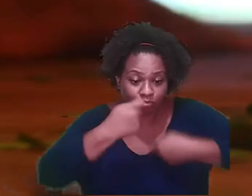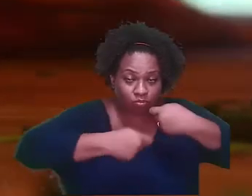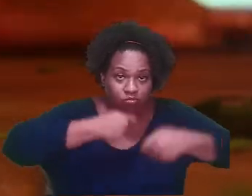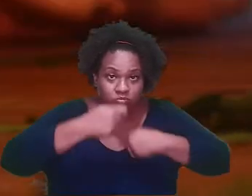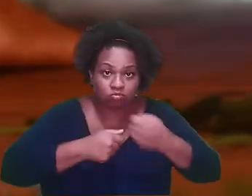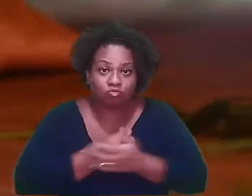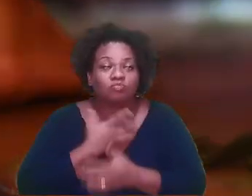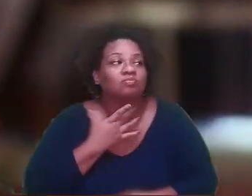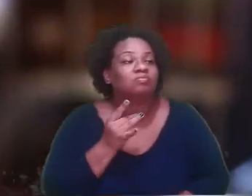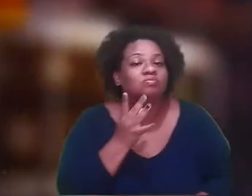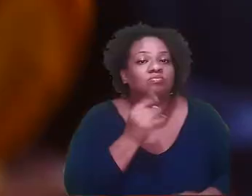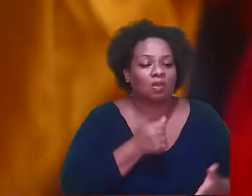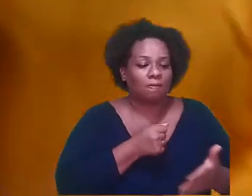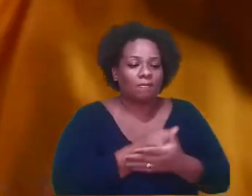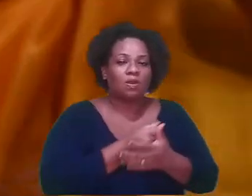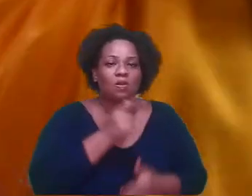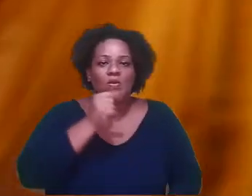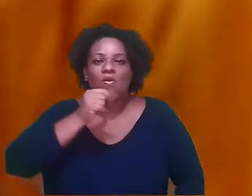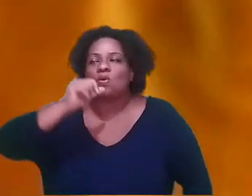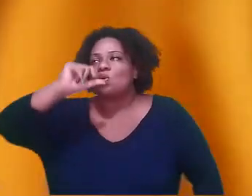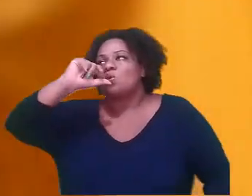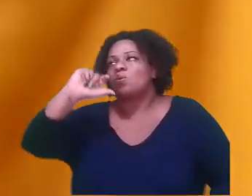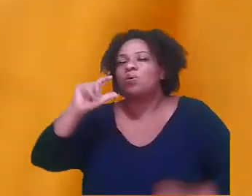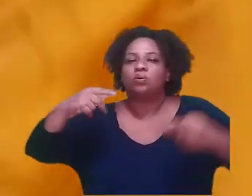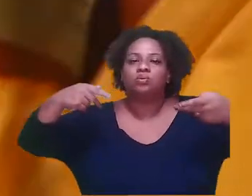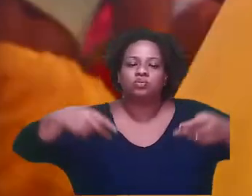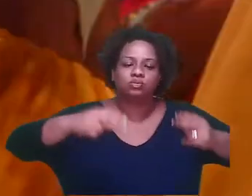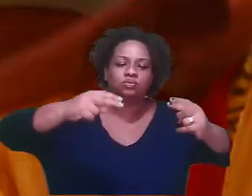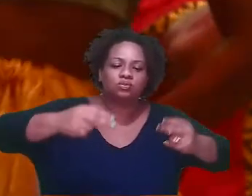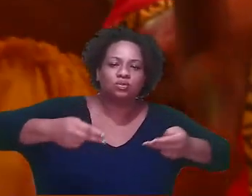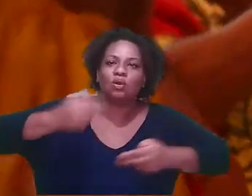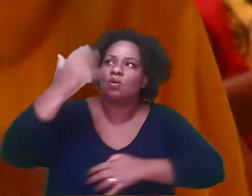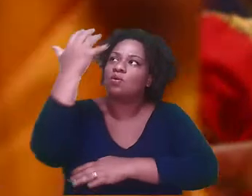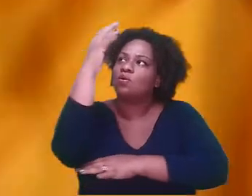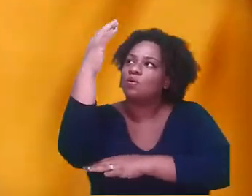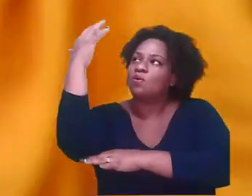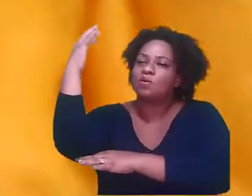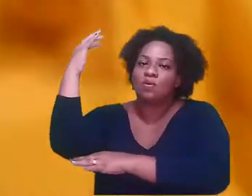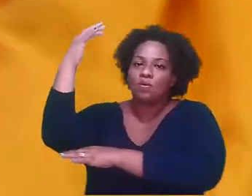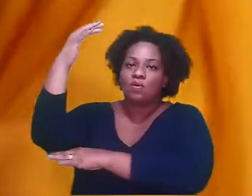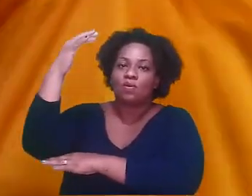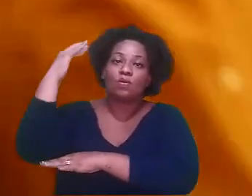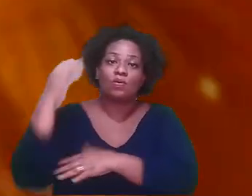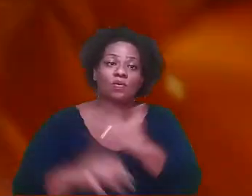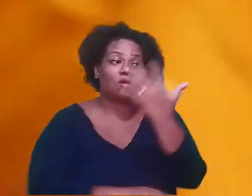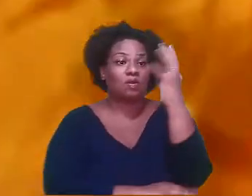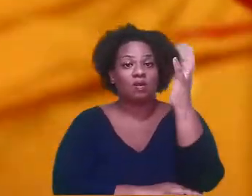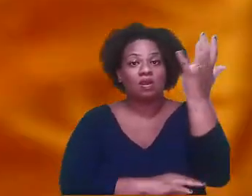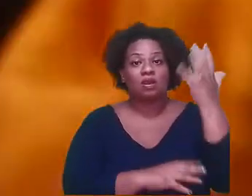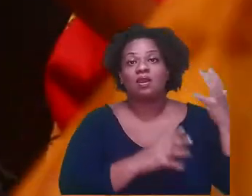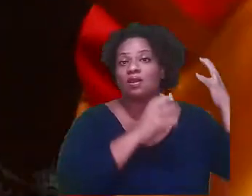fome, mata a sede, dá a sombra, amarra a rede. Coqueiro é de coco santo. Coqueiro de coco